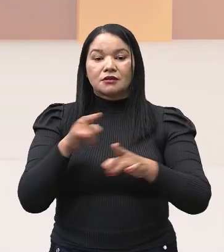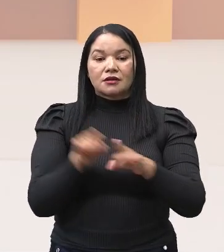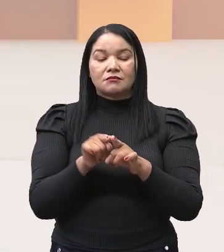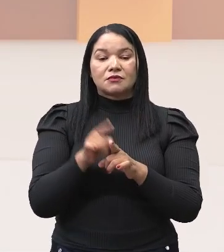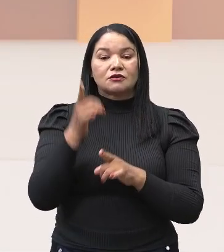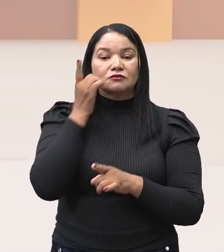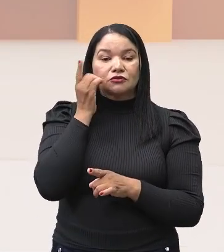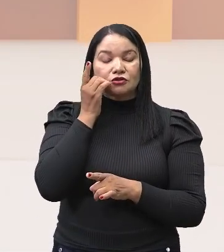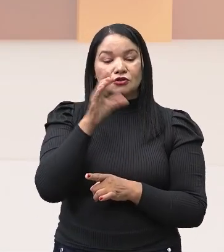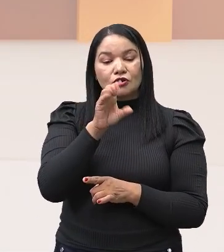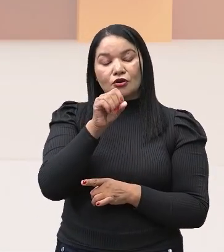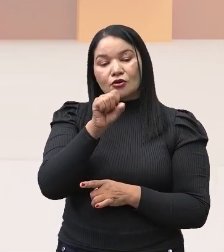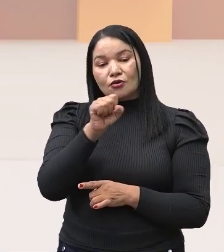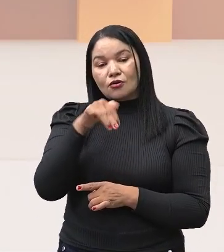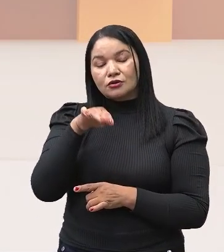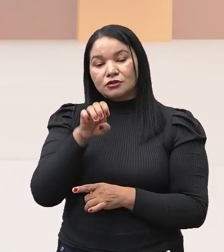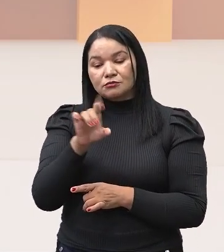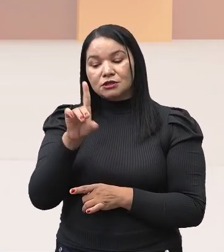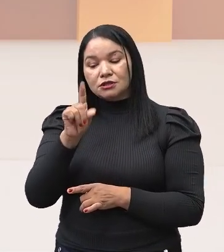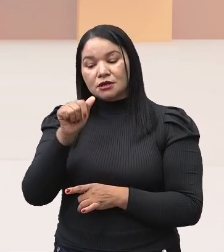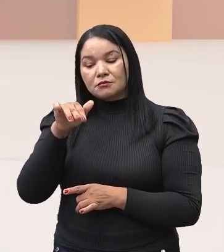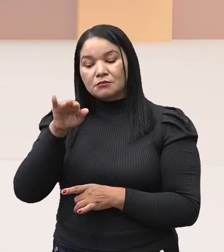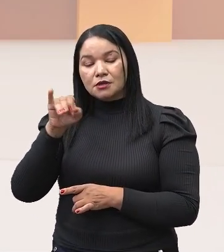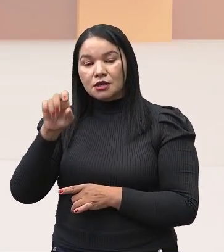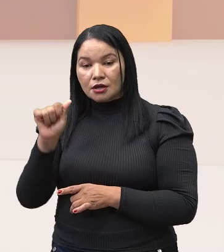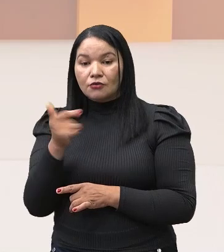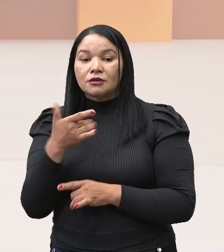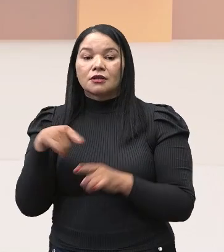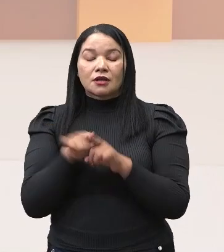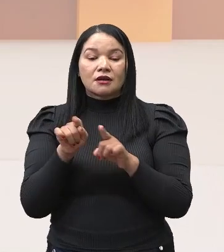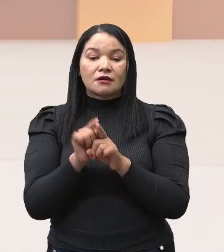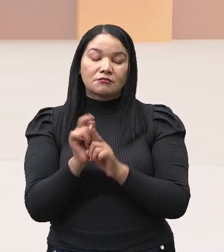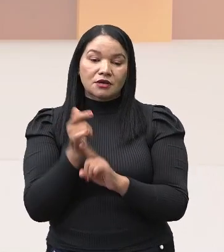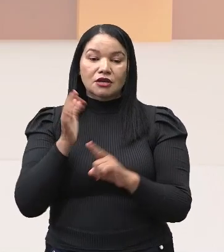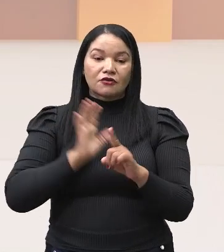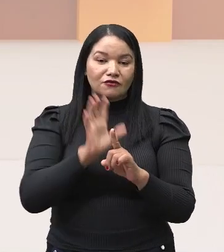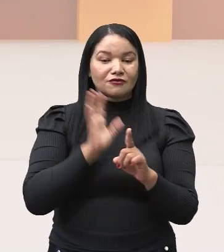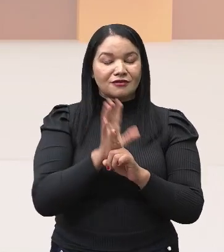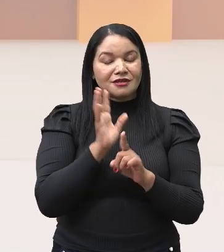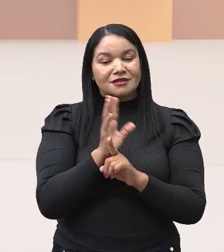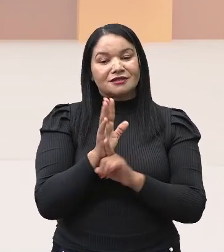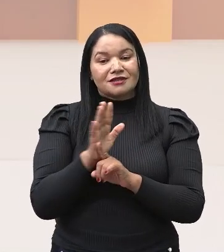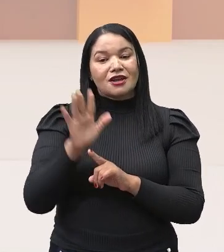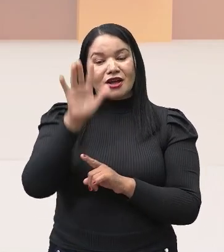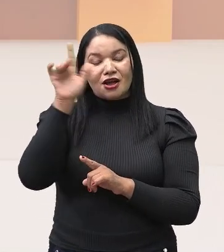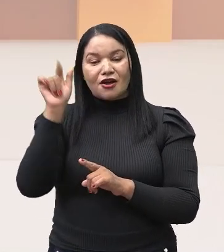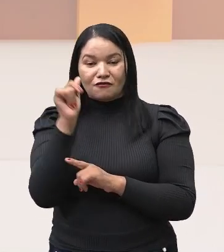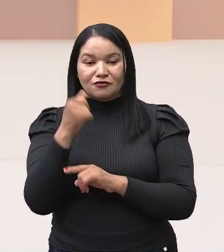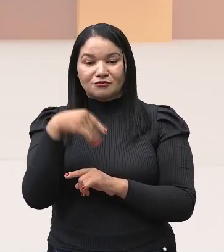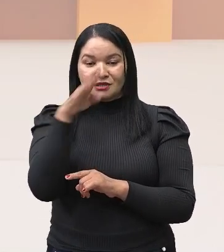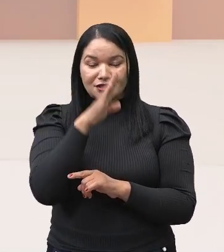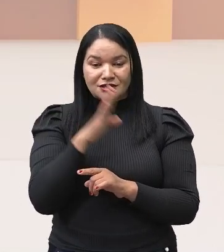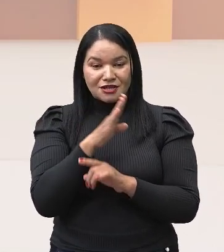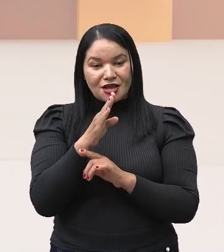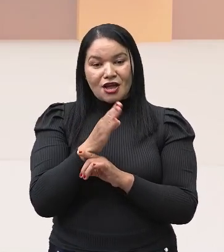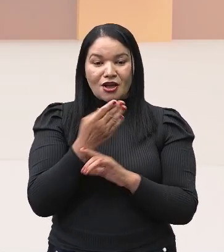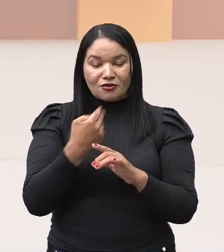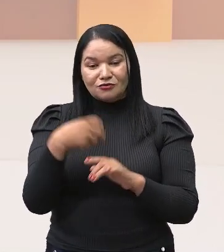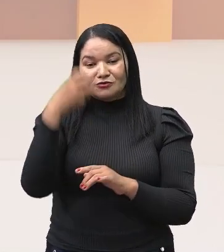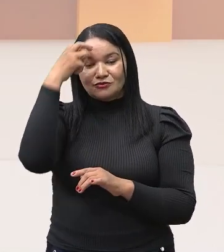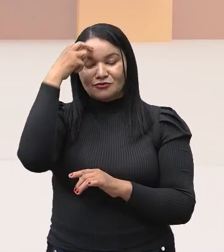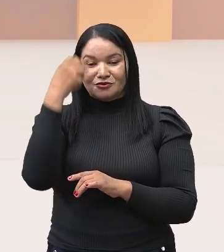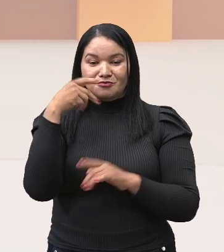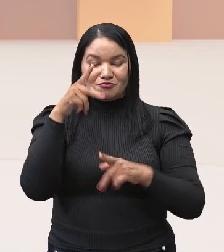Cosme e Damião, destacando aí a influência afro-brasileira na cultura popular.